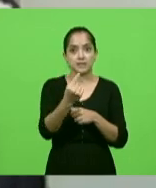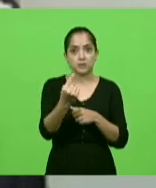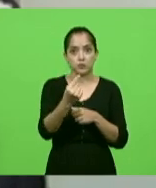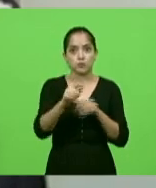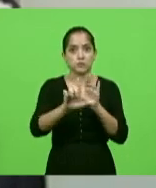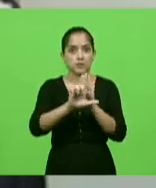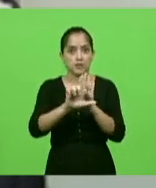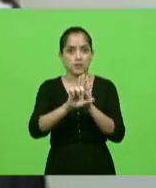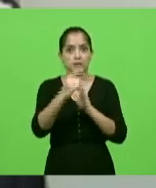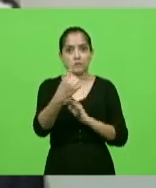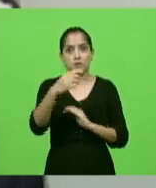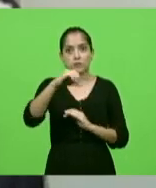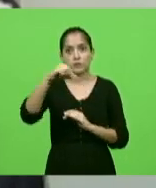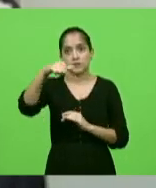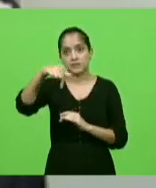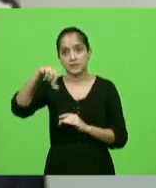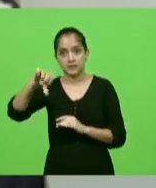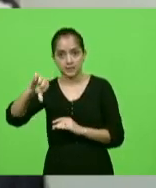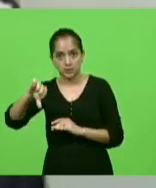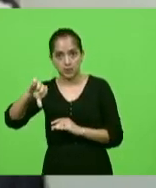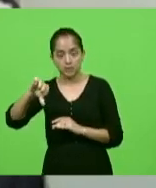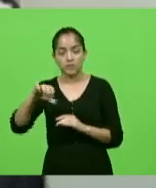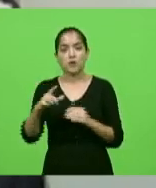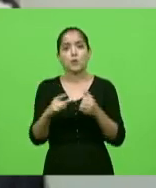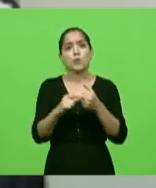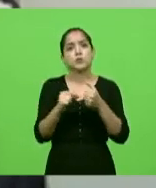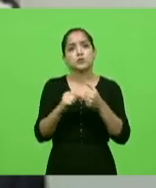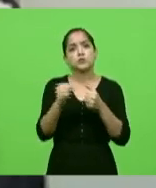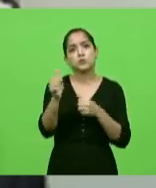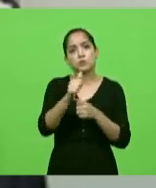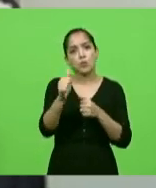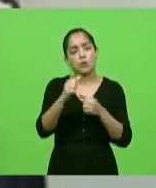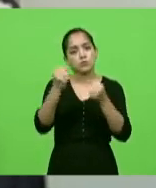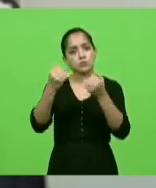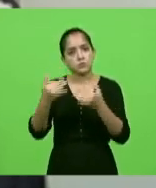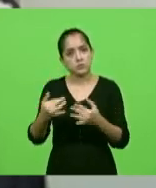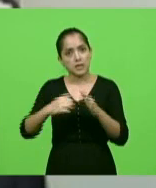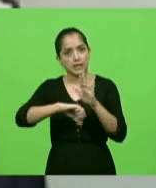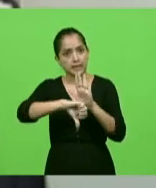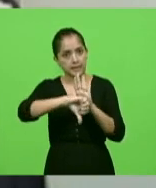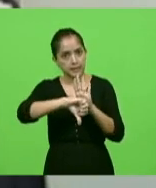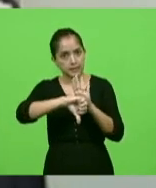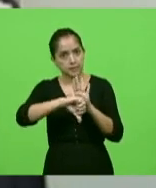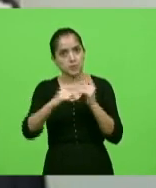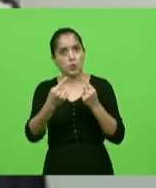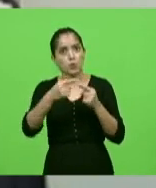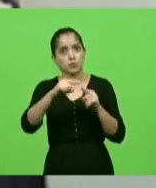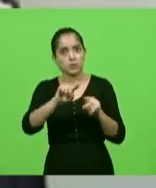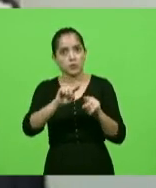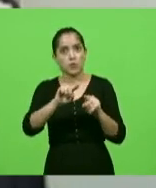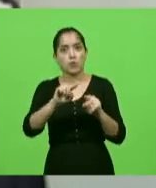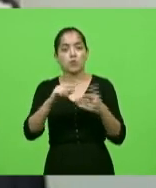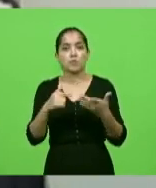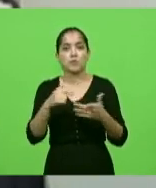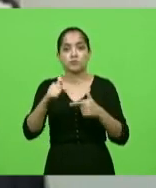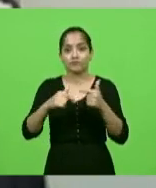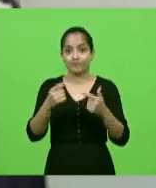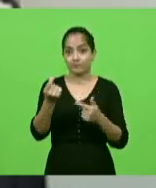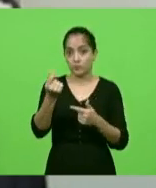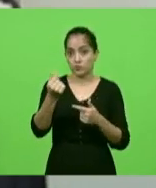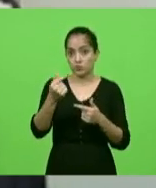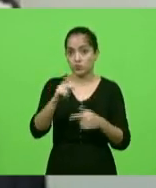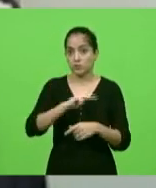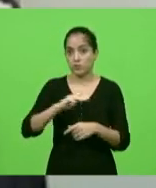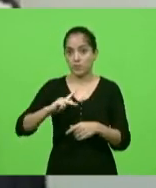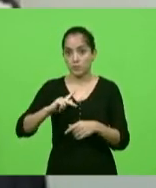da Lei 1.079 corte em bronze ele prever crimes contra a guarda legal emprego do dinheiro público